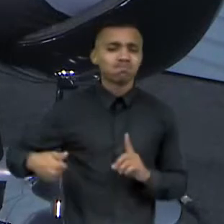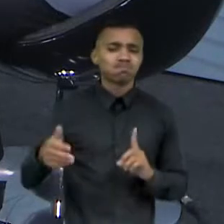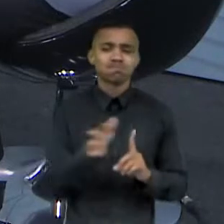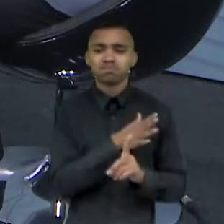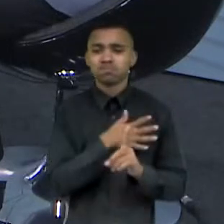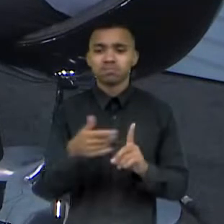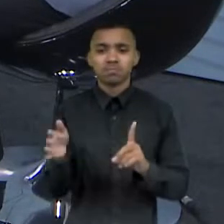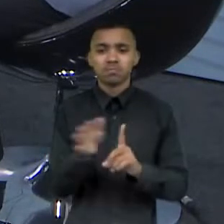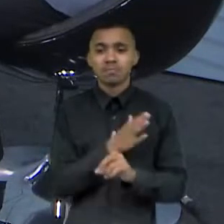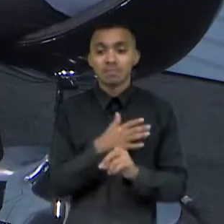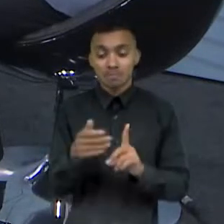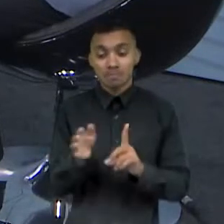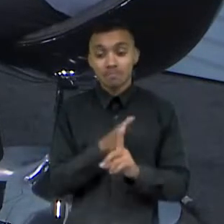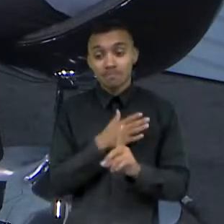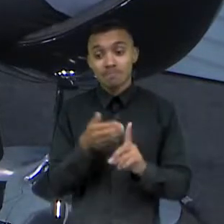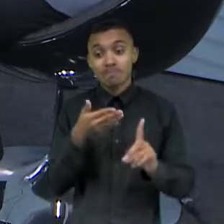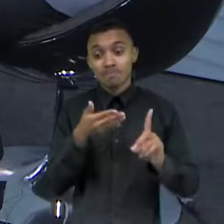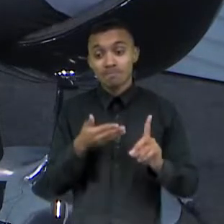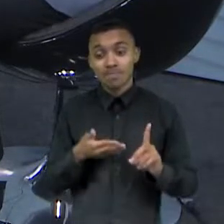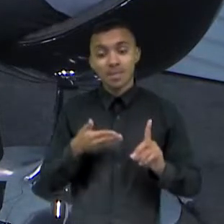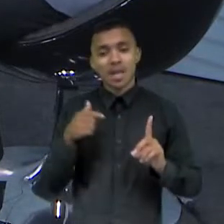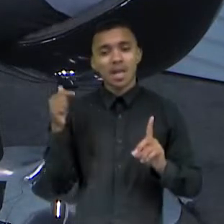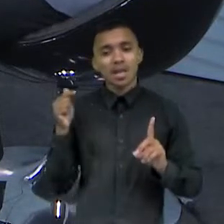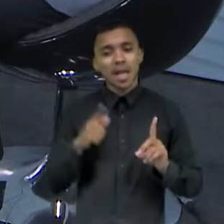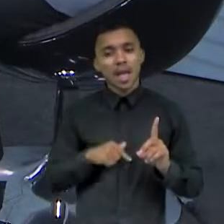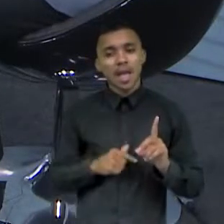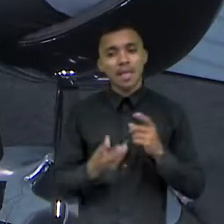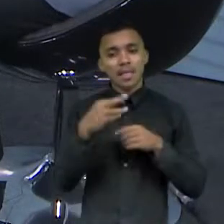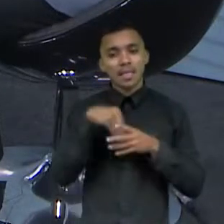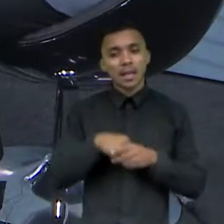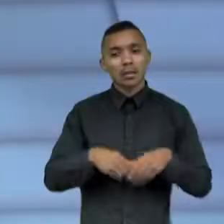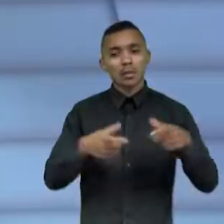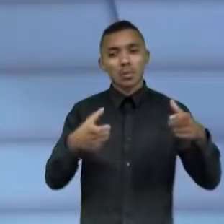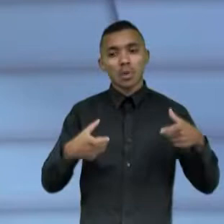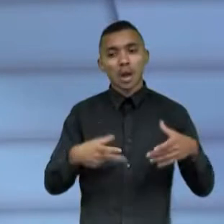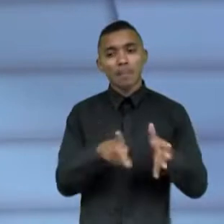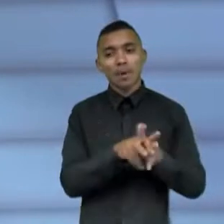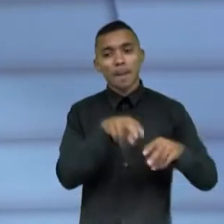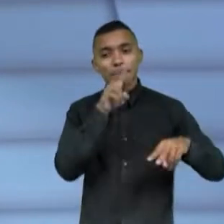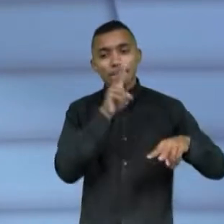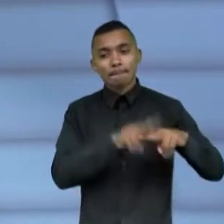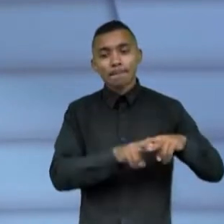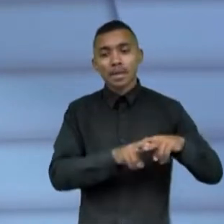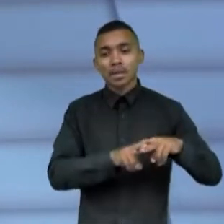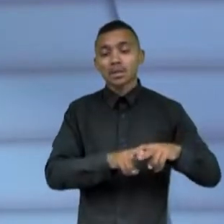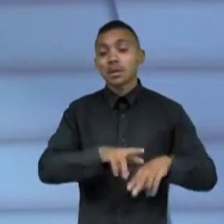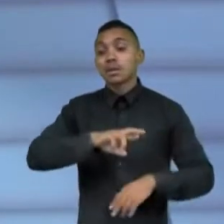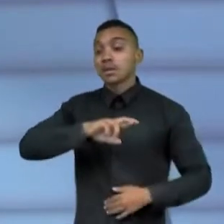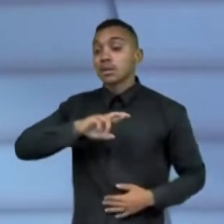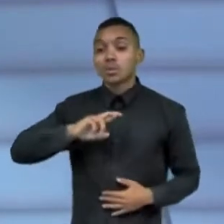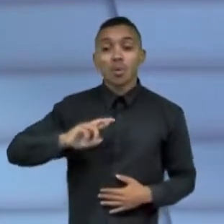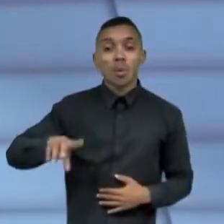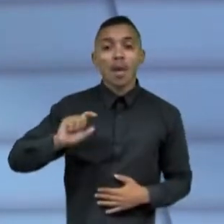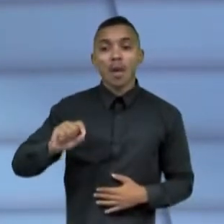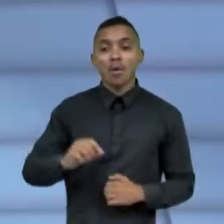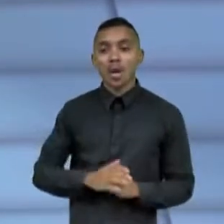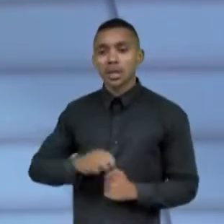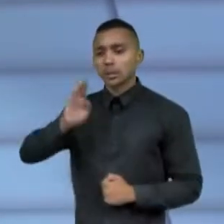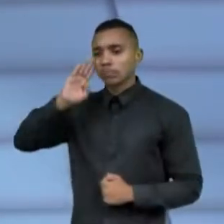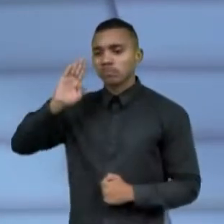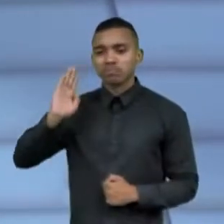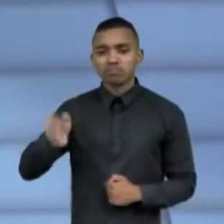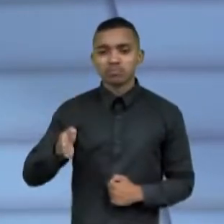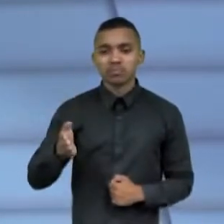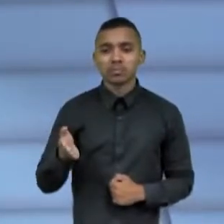Como uma prática institucionalizada e coletivizada, né? Não é uma prática direcionada, né, que